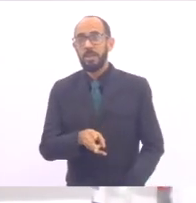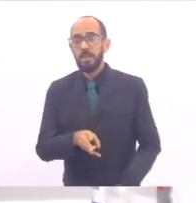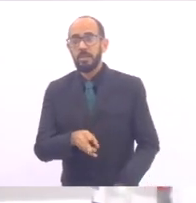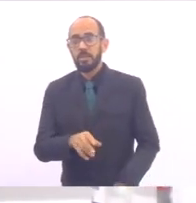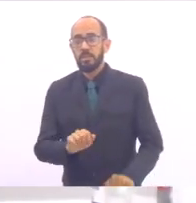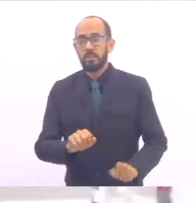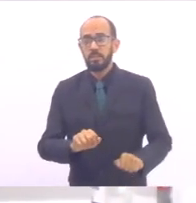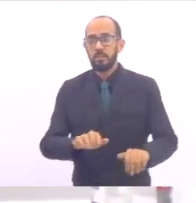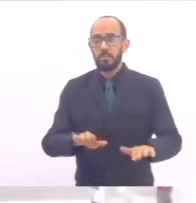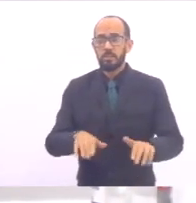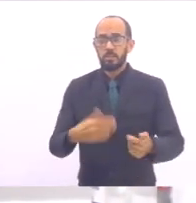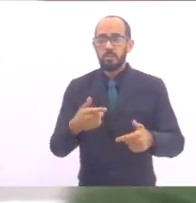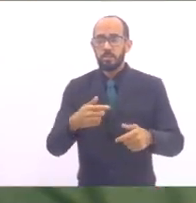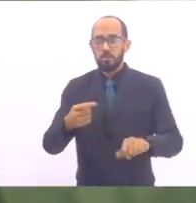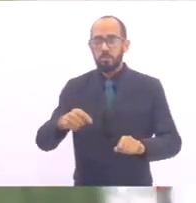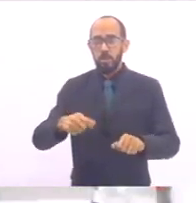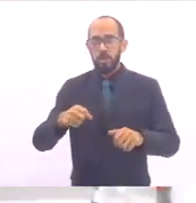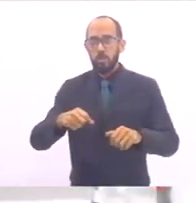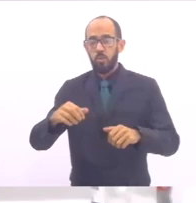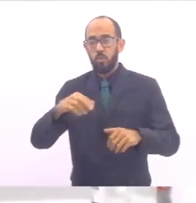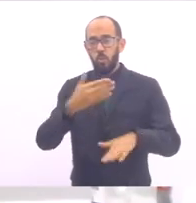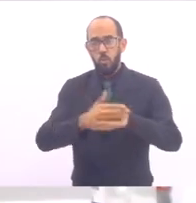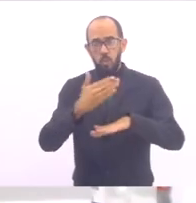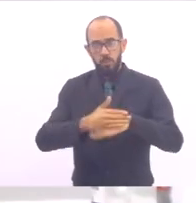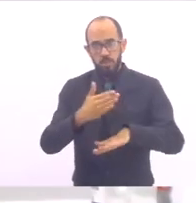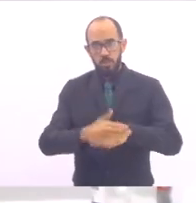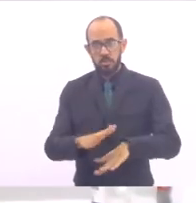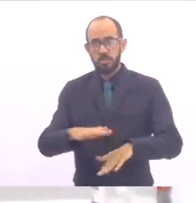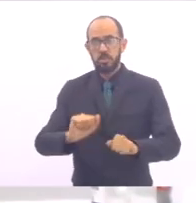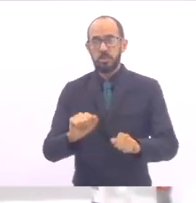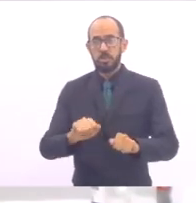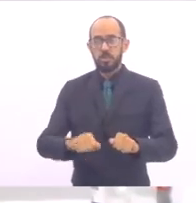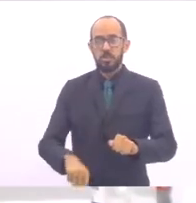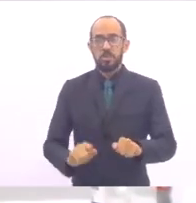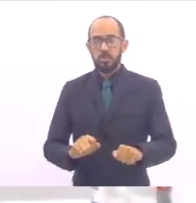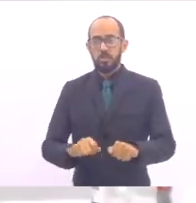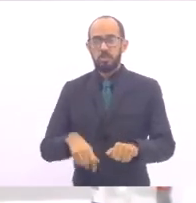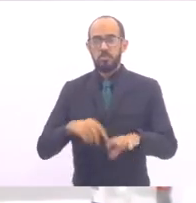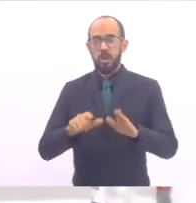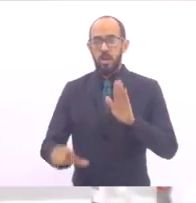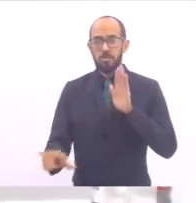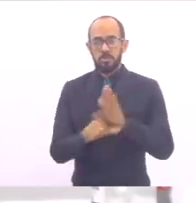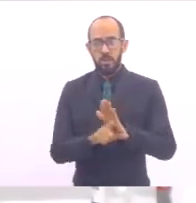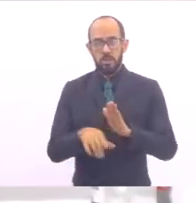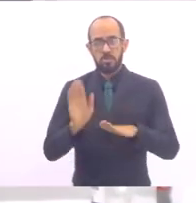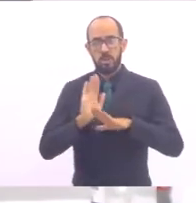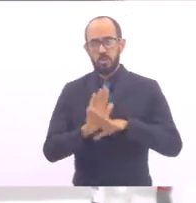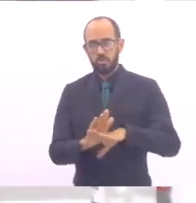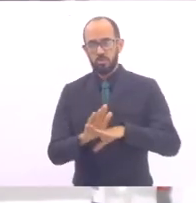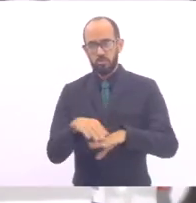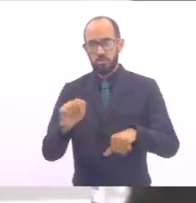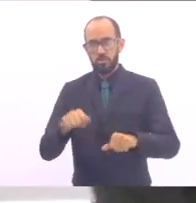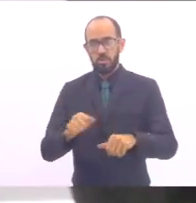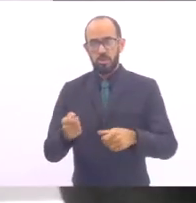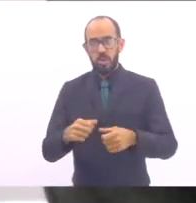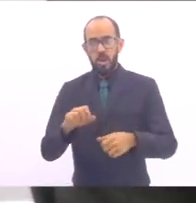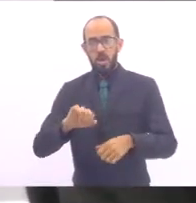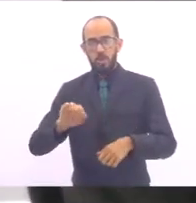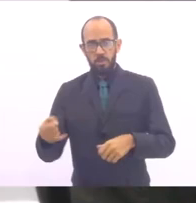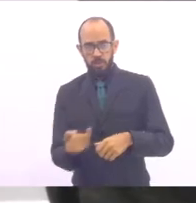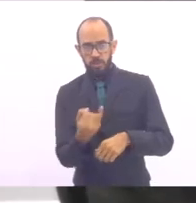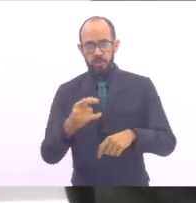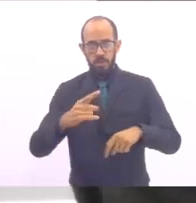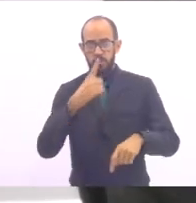pelo trabalho justo, pelo cumpra-se das boas leis que beneficiam a reciclagem, a educação ambiental e os